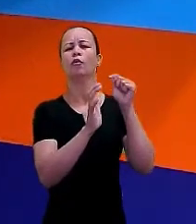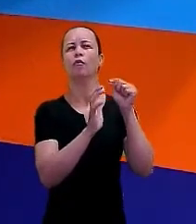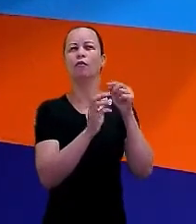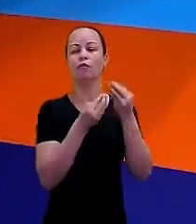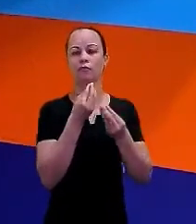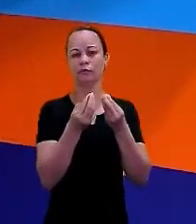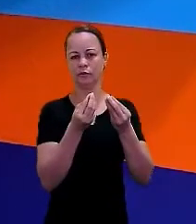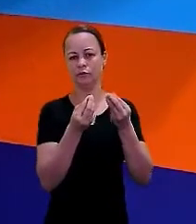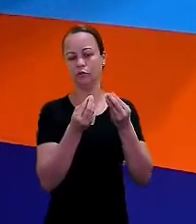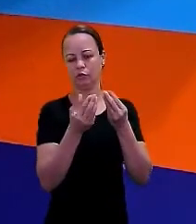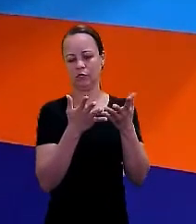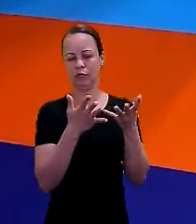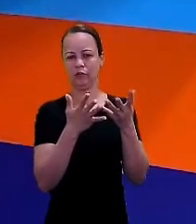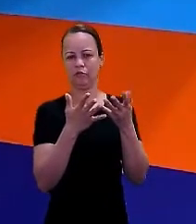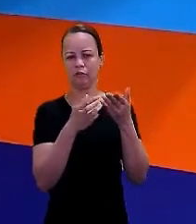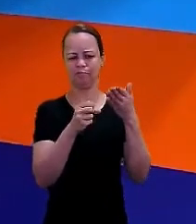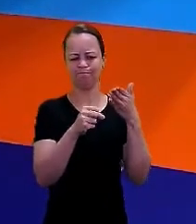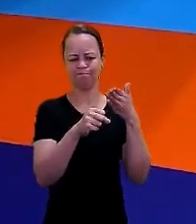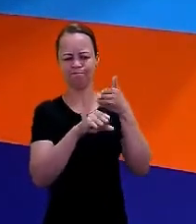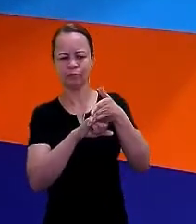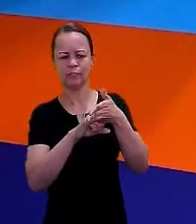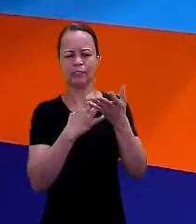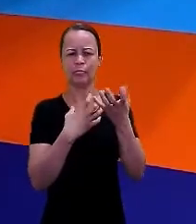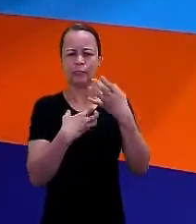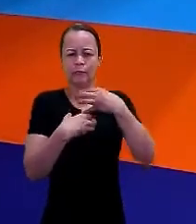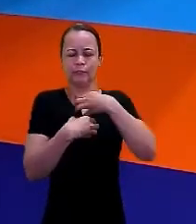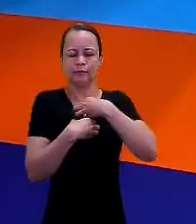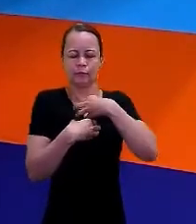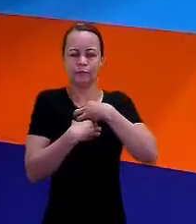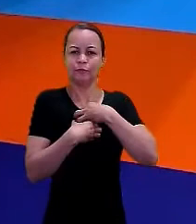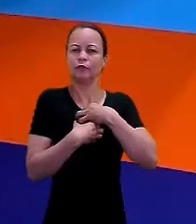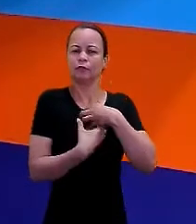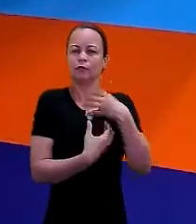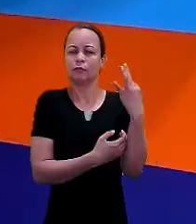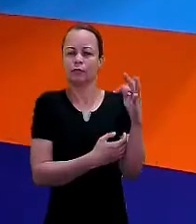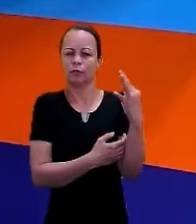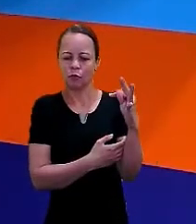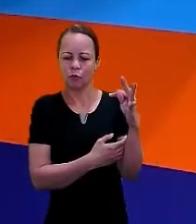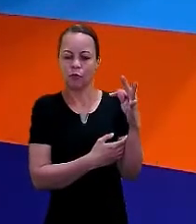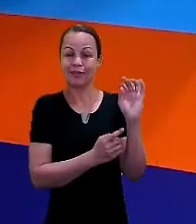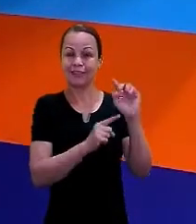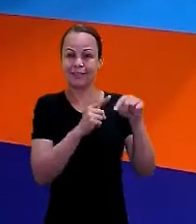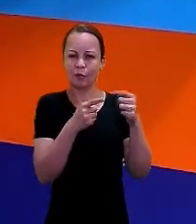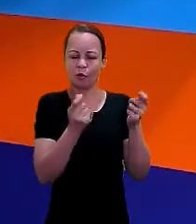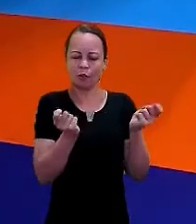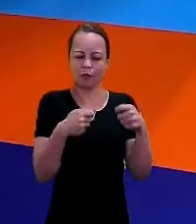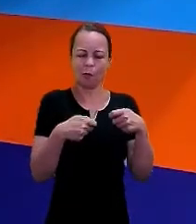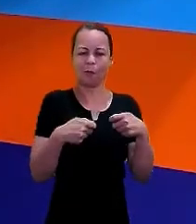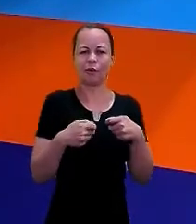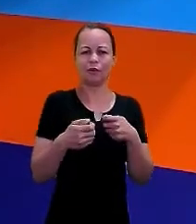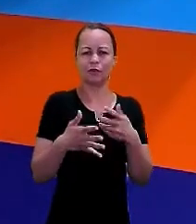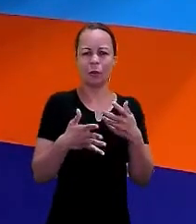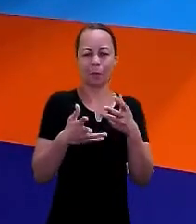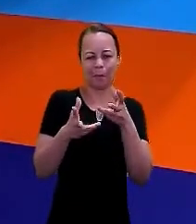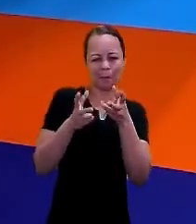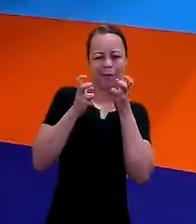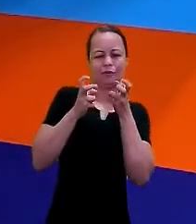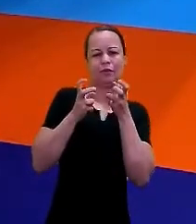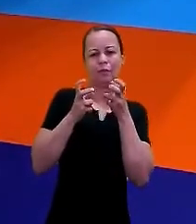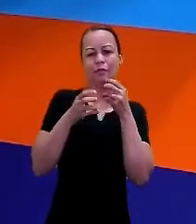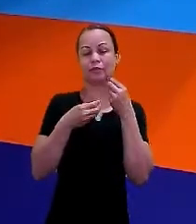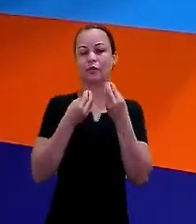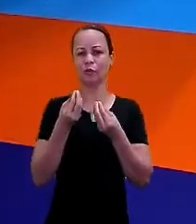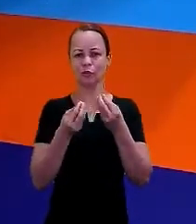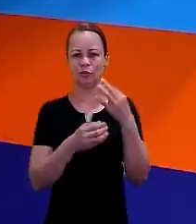a porta de entrada para essa sensação da dor, para depois você ter aquela concepção, ou melhor, aquela percepção do que é a dor.